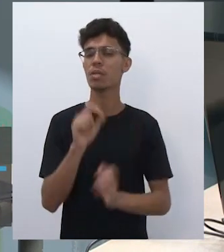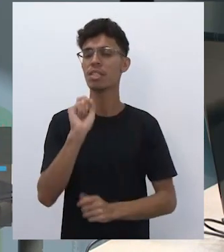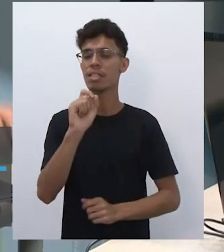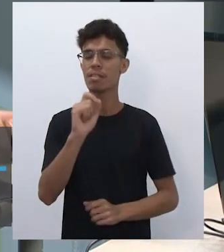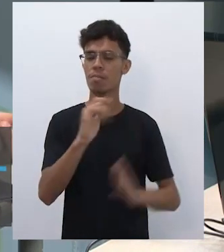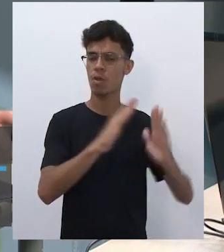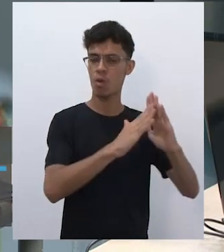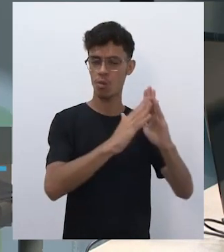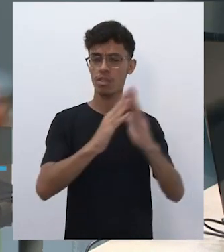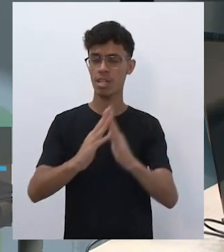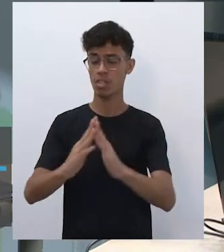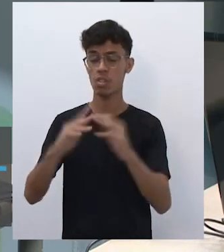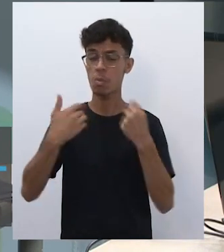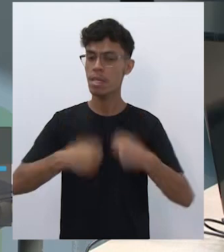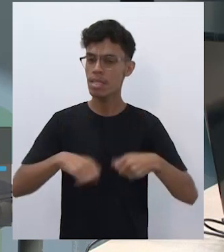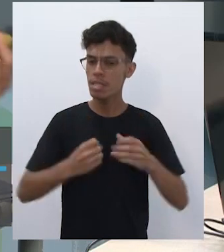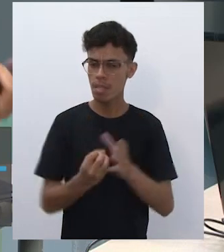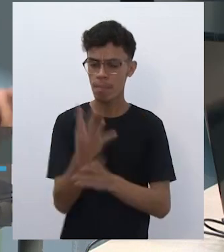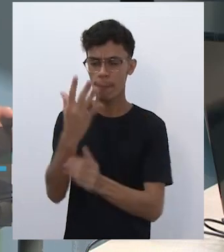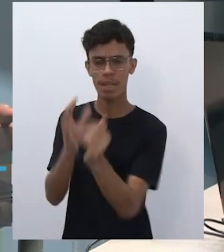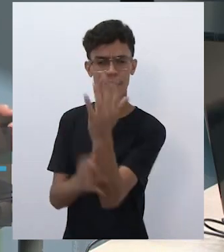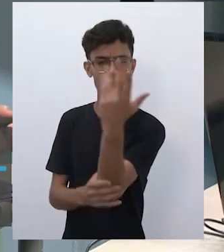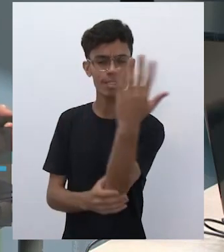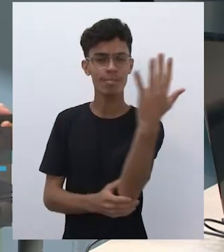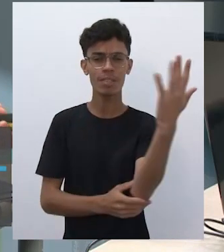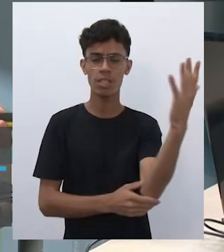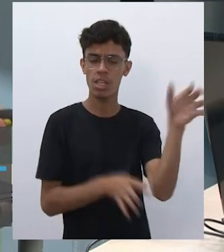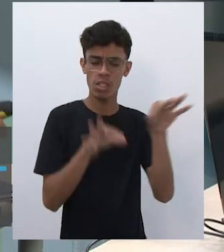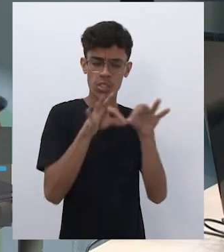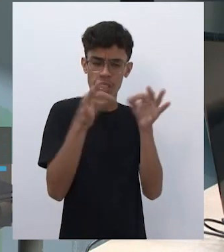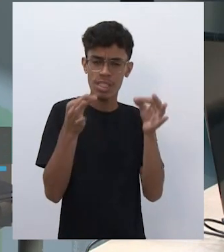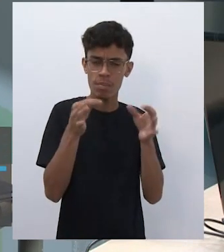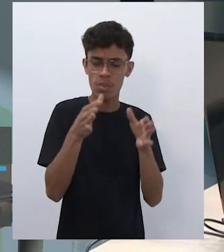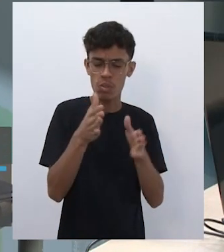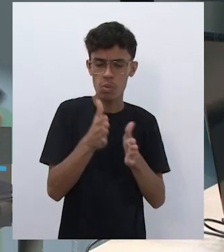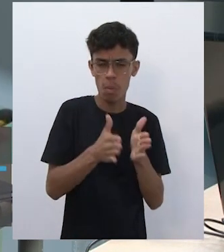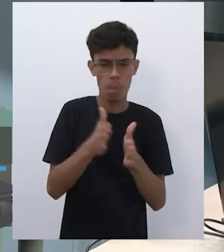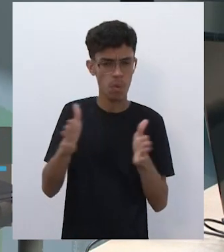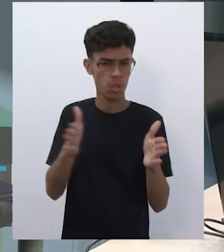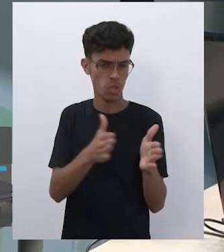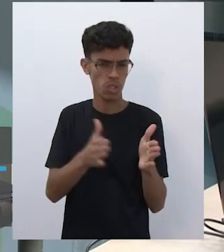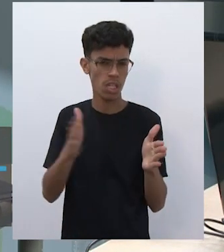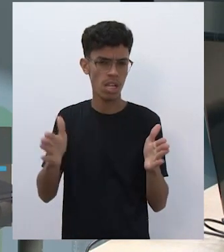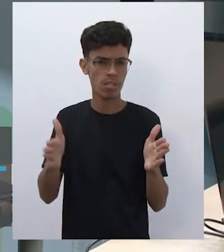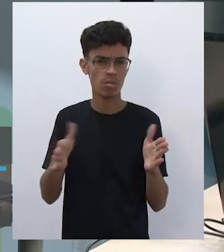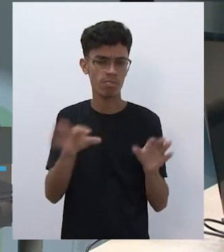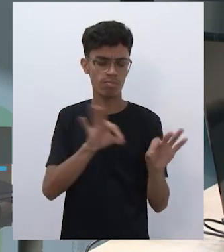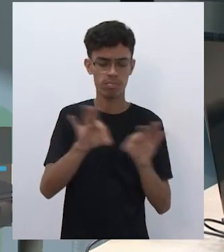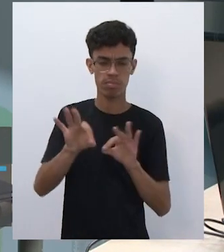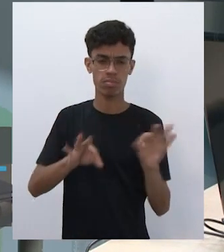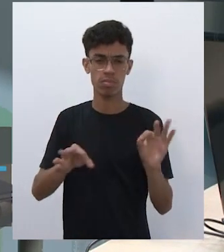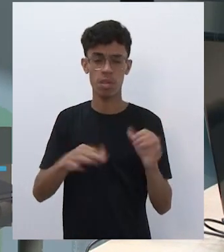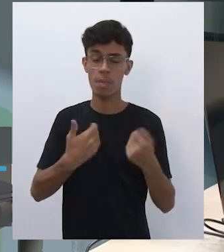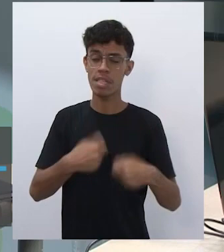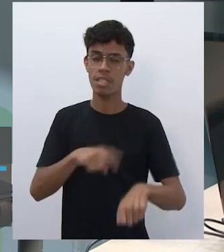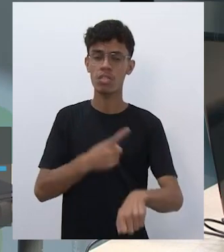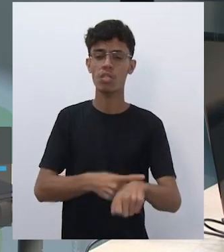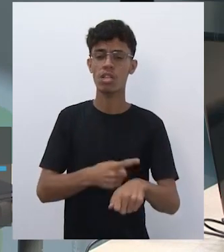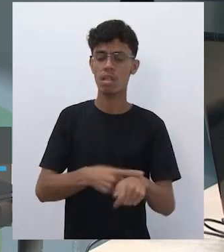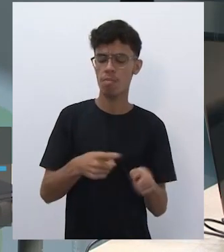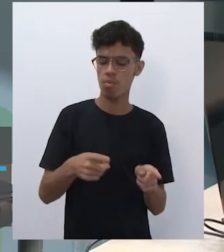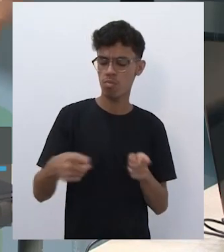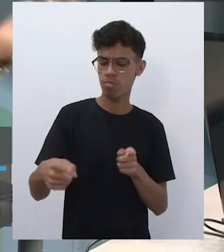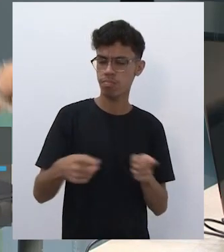vale a pena plantar árvore, que é um projeto simples, não é, professor Anderson? Sim. Não é? Que vai requerer o quê? Tempo das